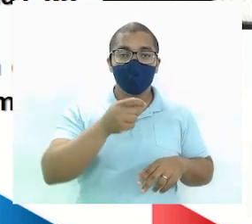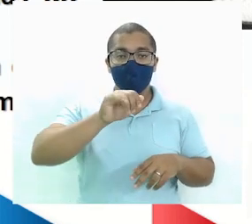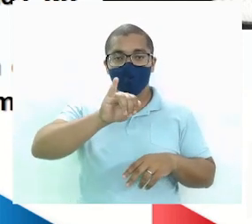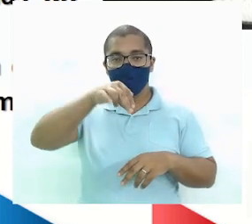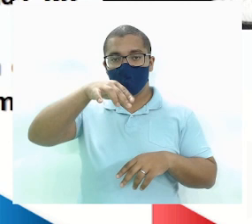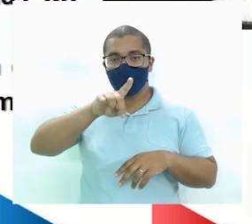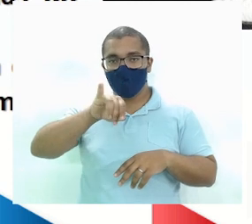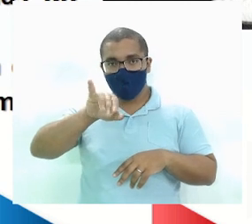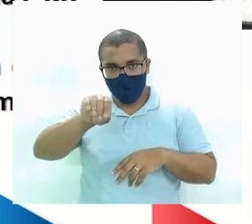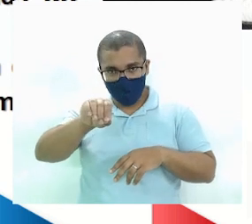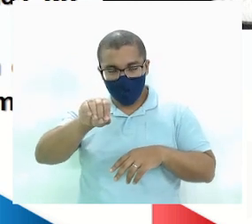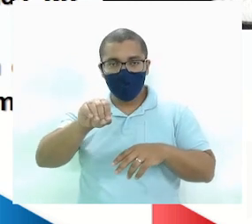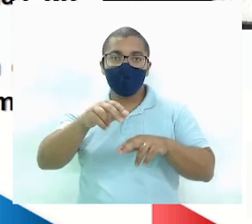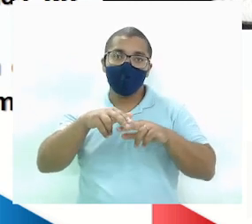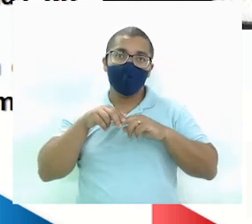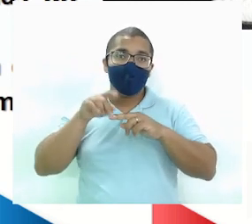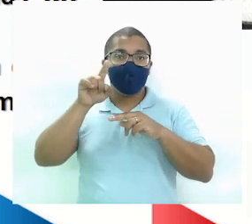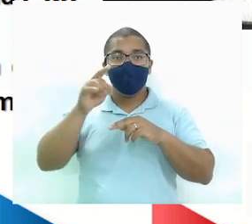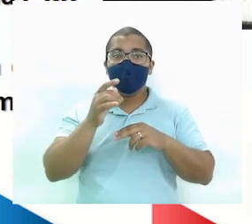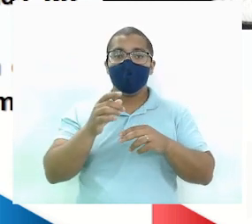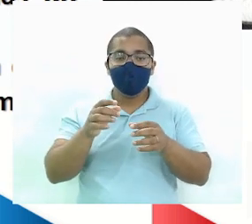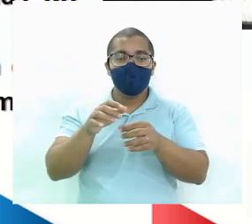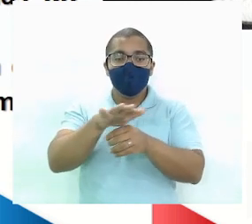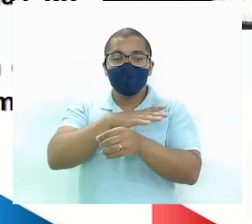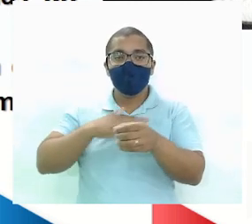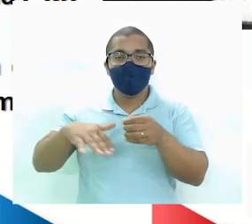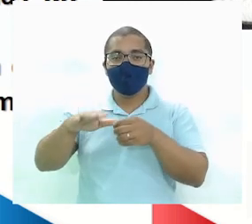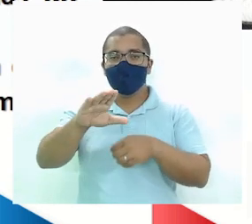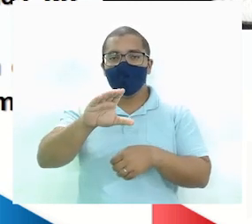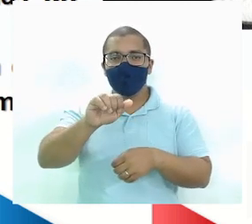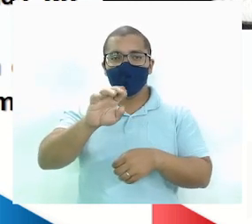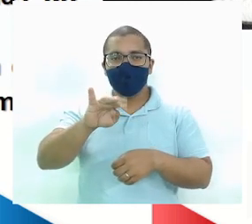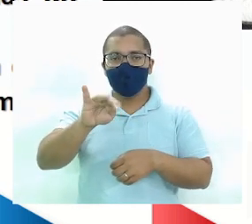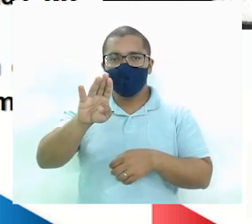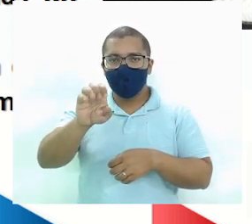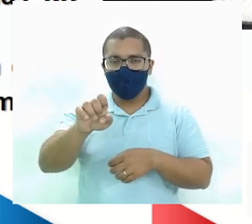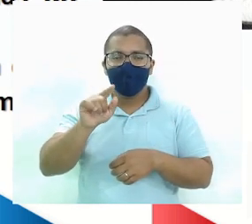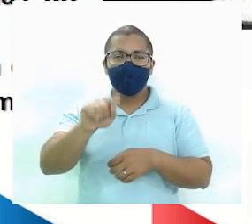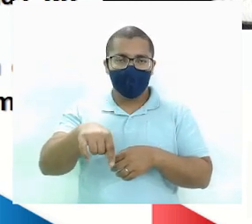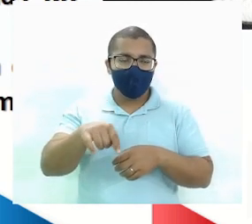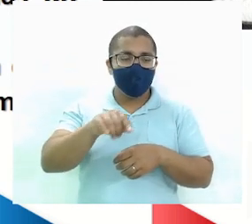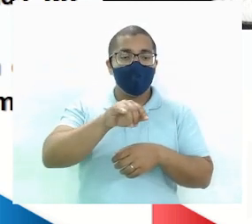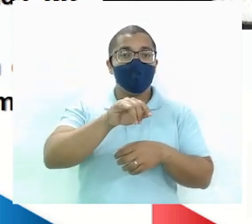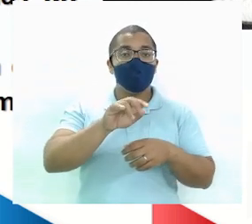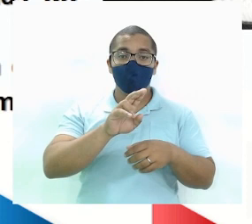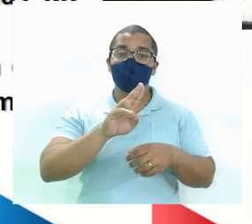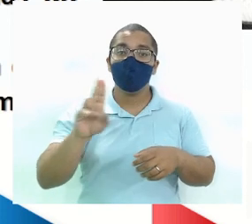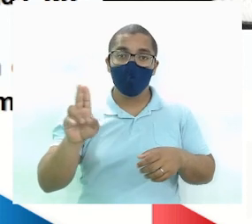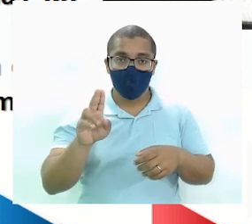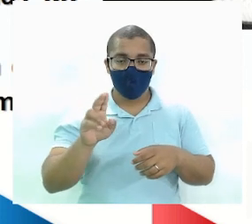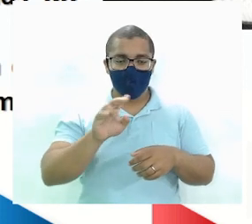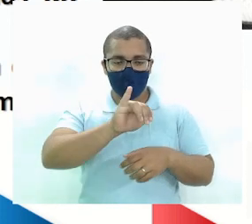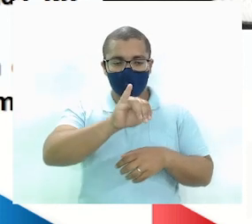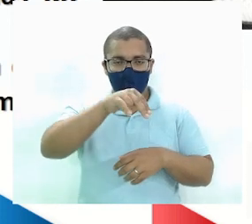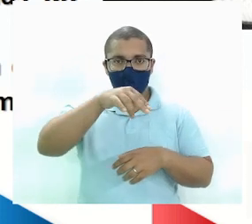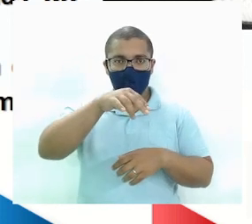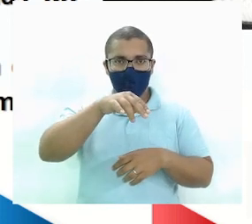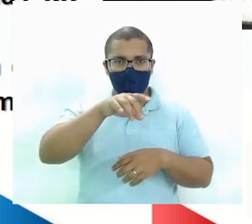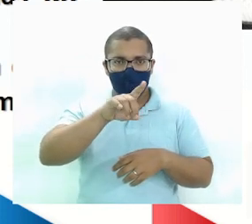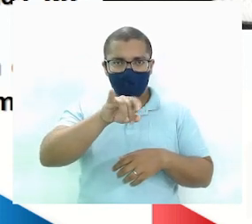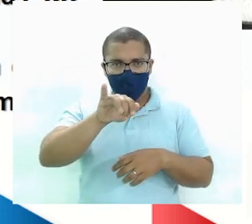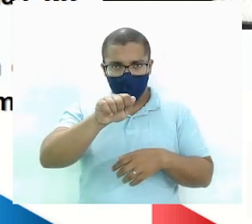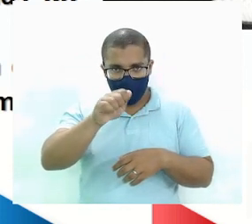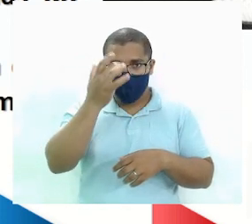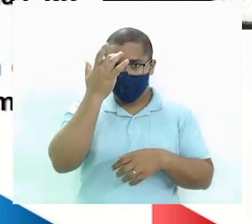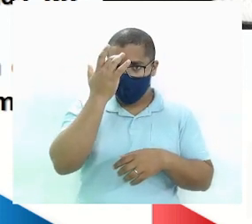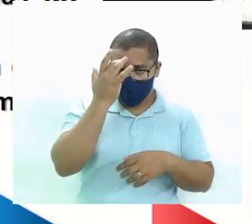por isso que atualmente as ilhas do Caribe ainda são chamadas de Índias Ocidentais. No que se refere à América do Norte, o nome